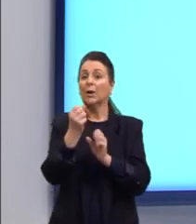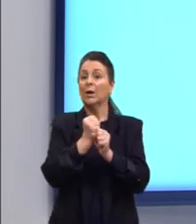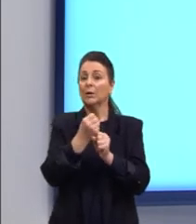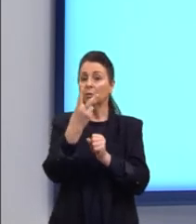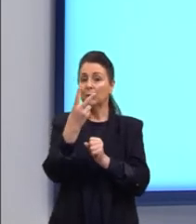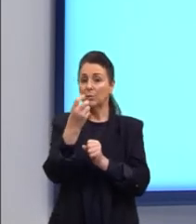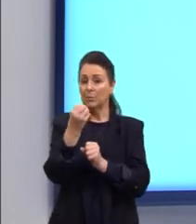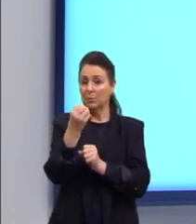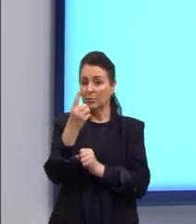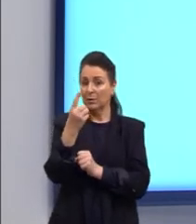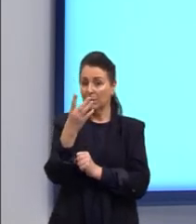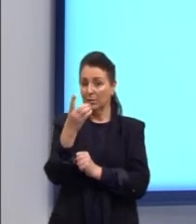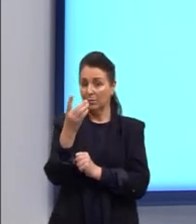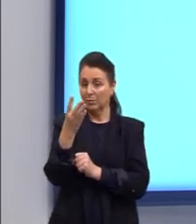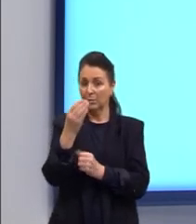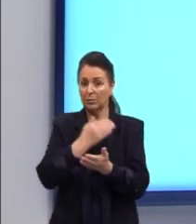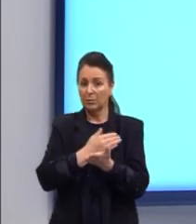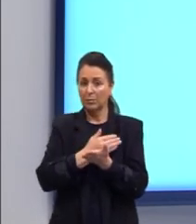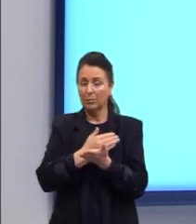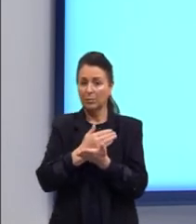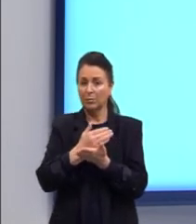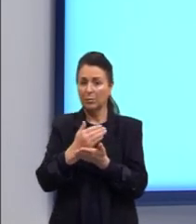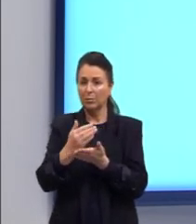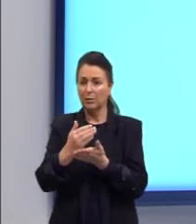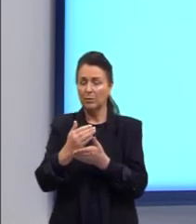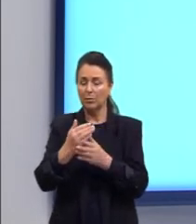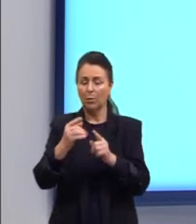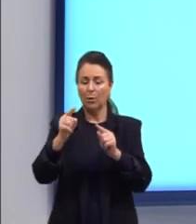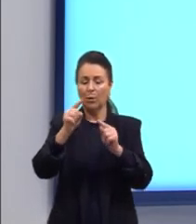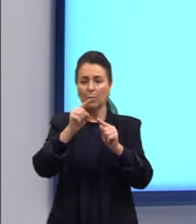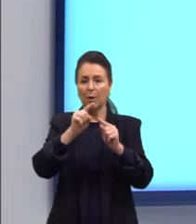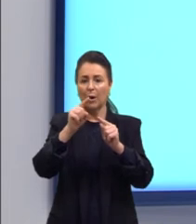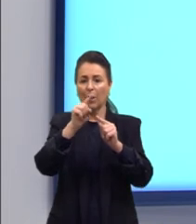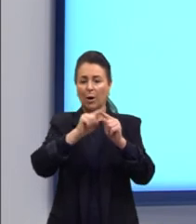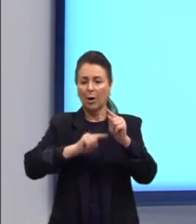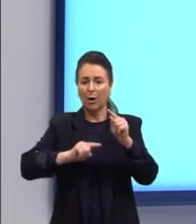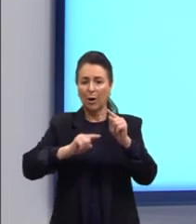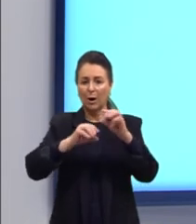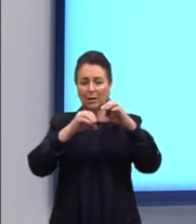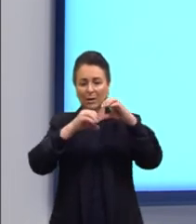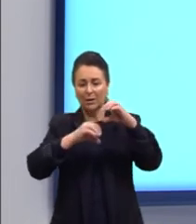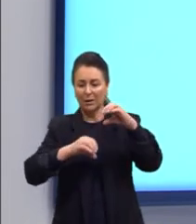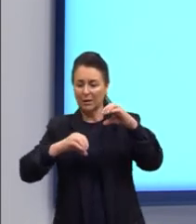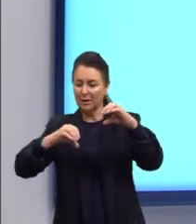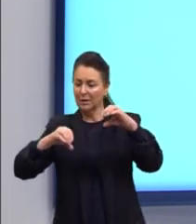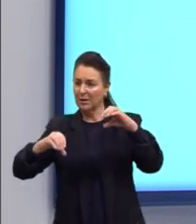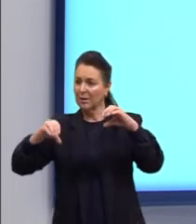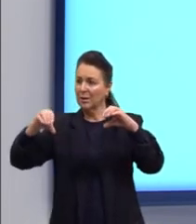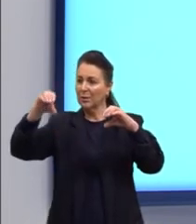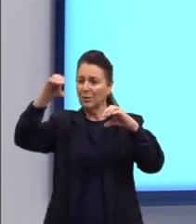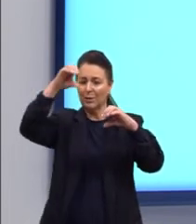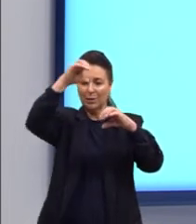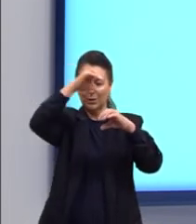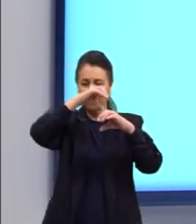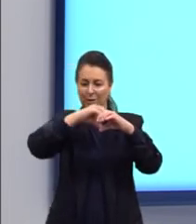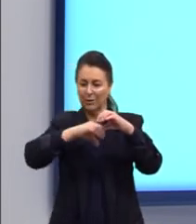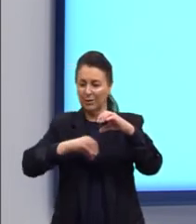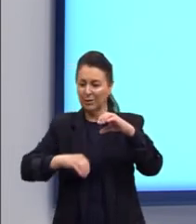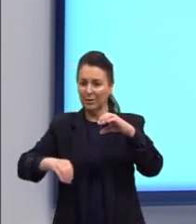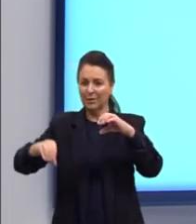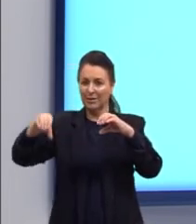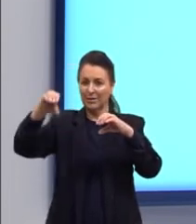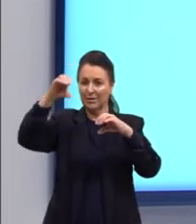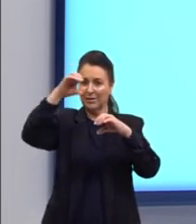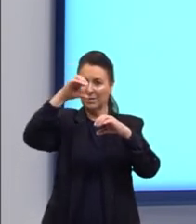foi inaugurada a maior roda gigante do mundo a High Roller situada em Las Vegas